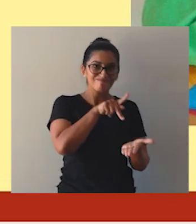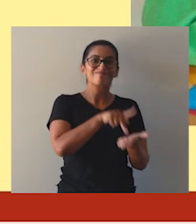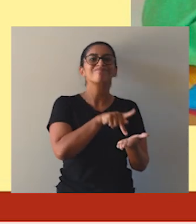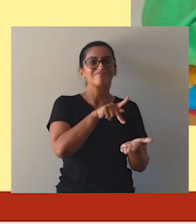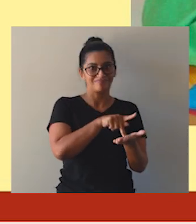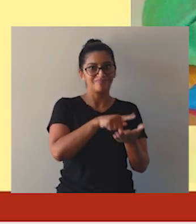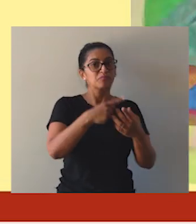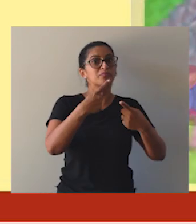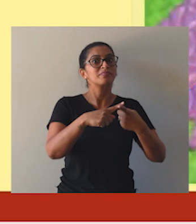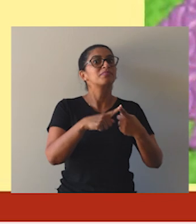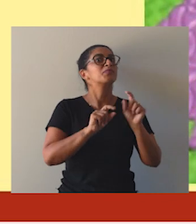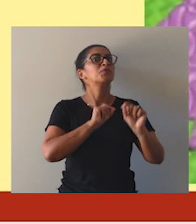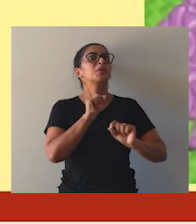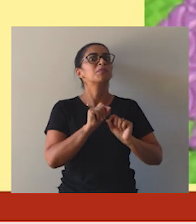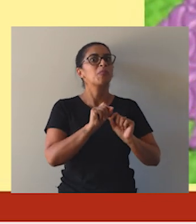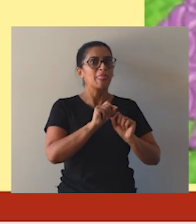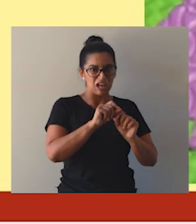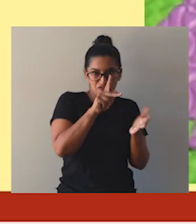tato.